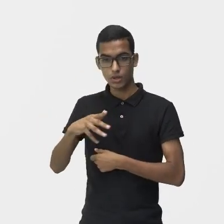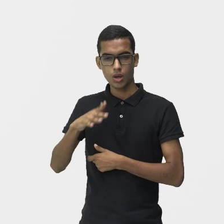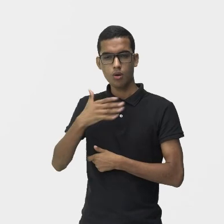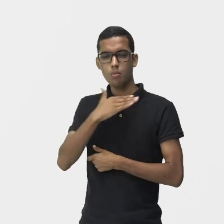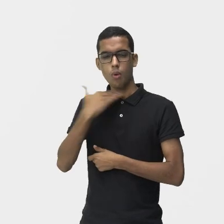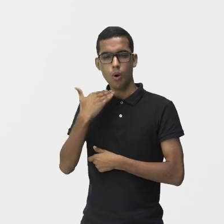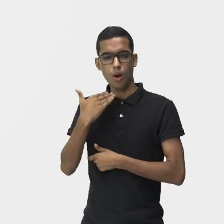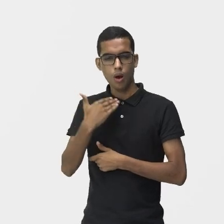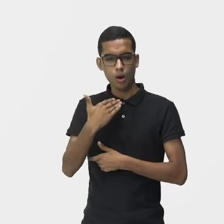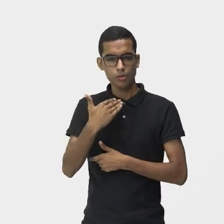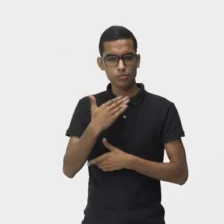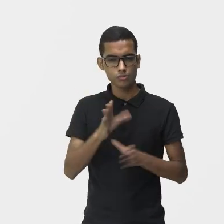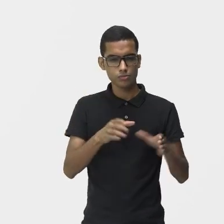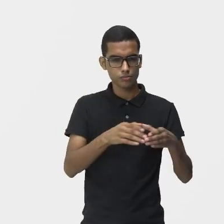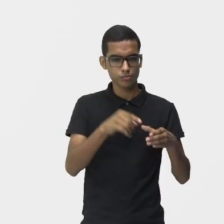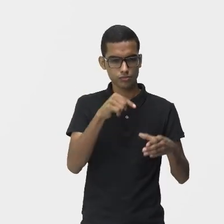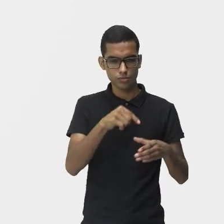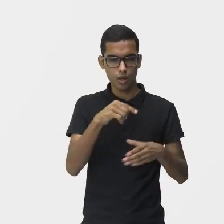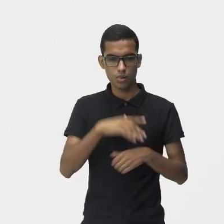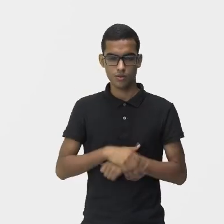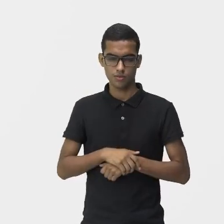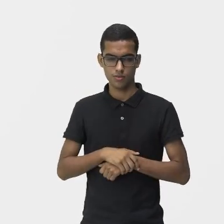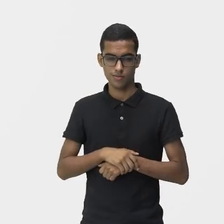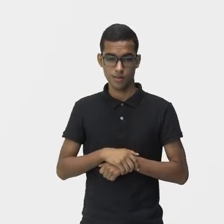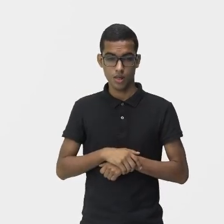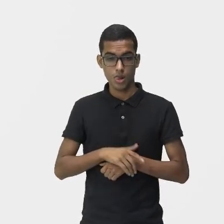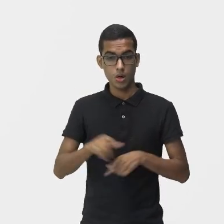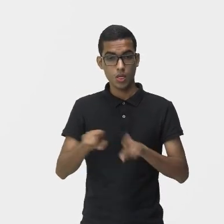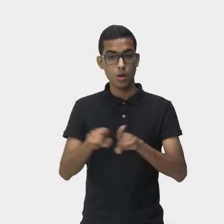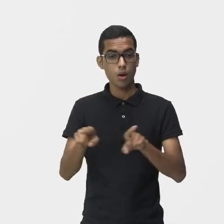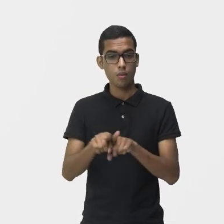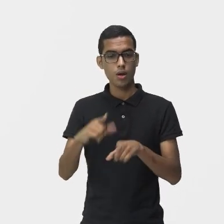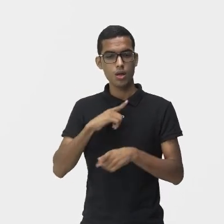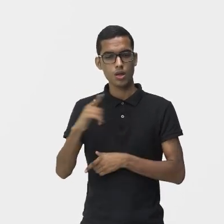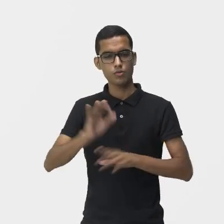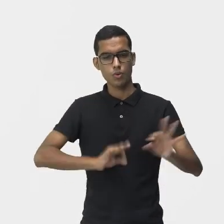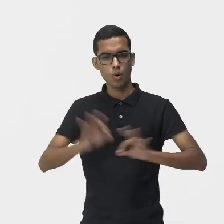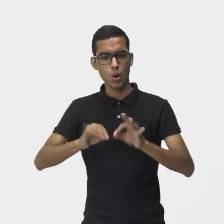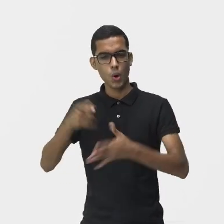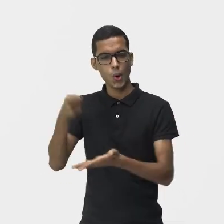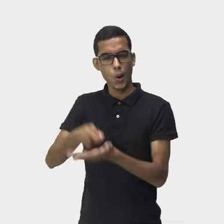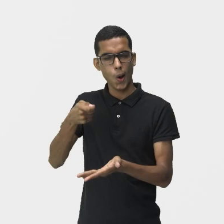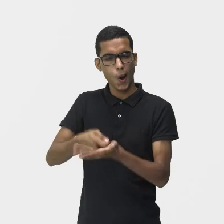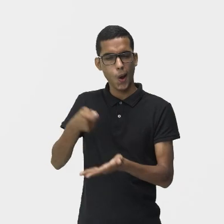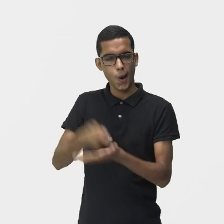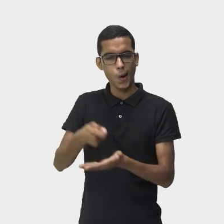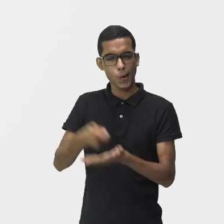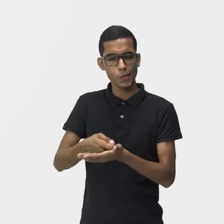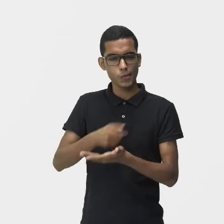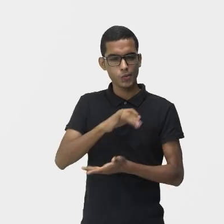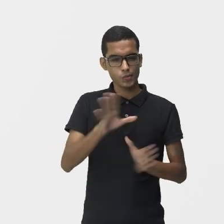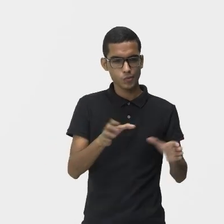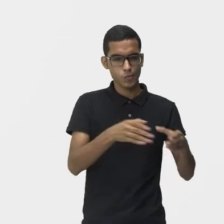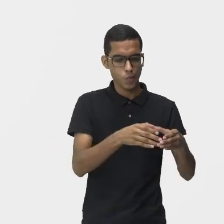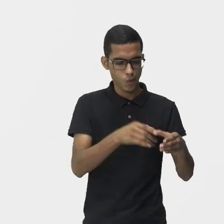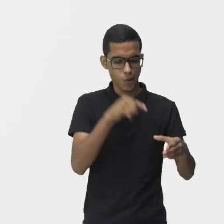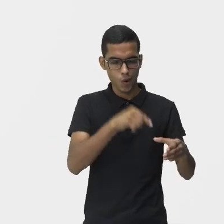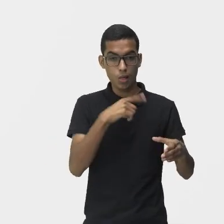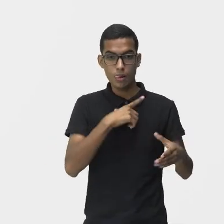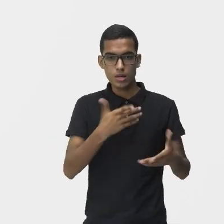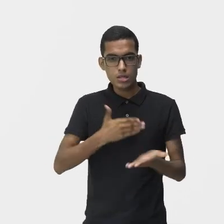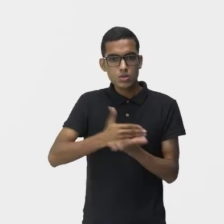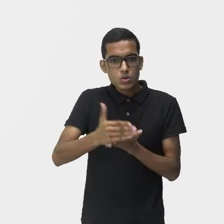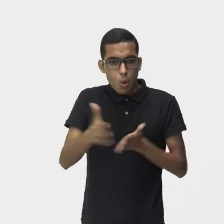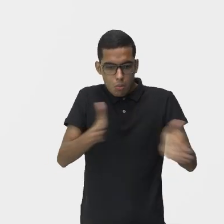a ditadura jacobina na França, que ficou conhecida como a fase do terror. Foi justamente nesse